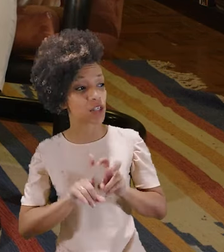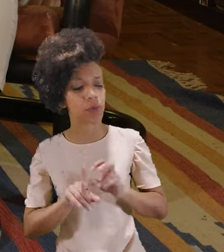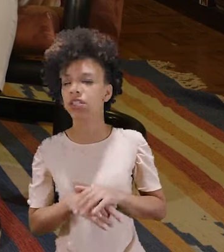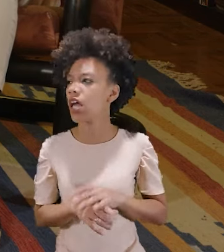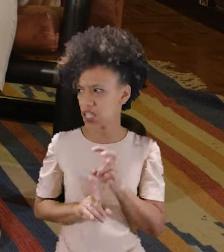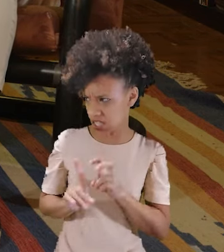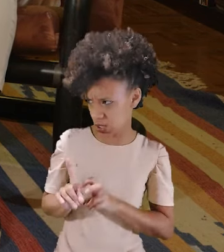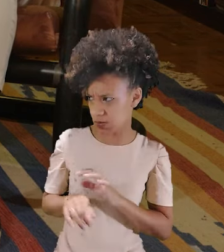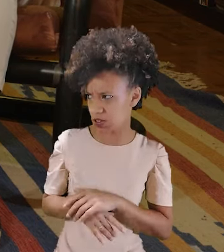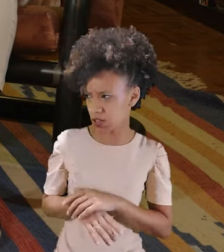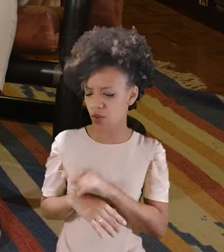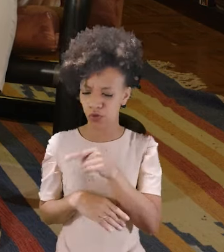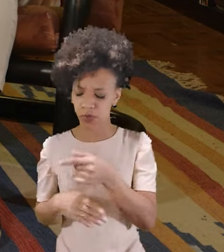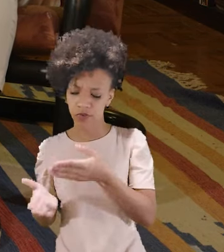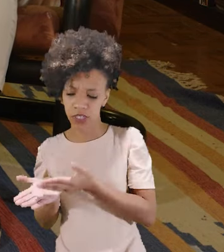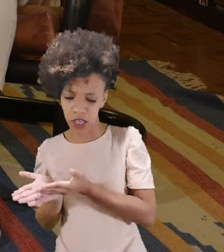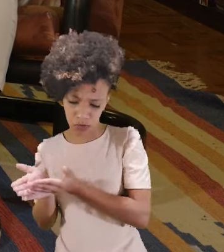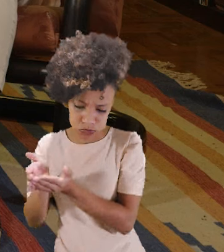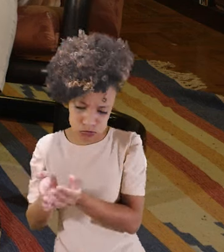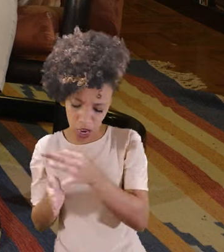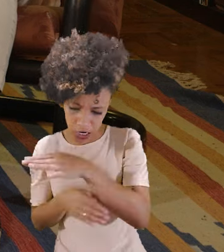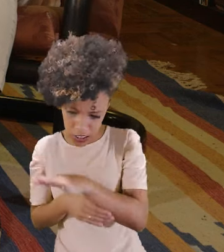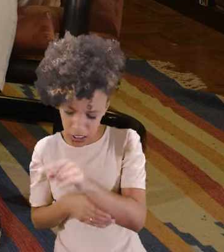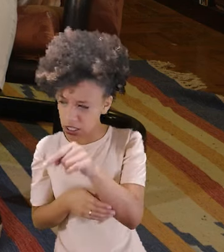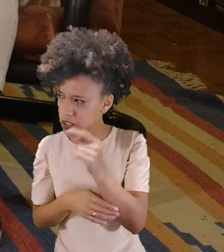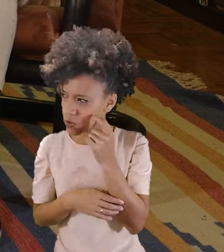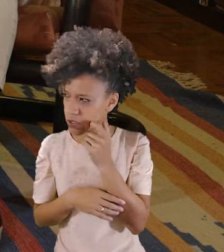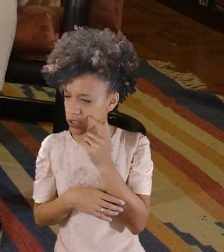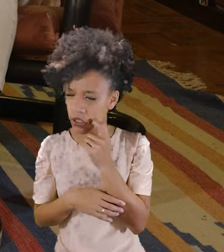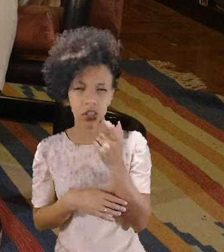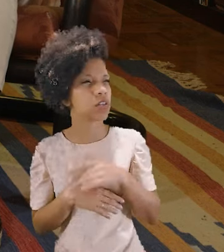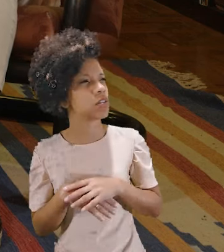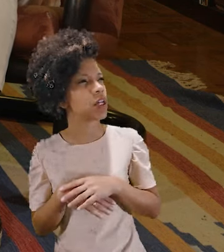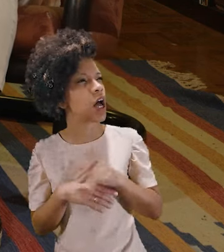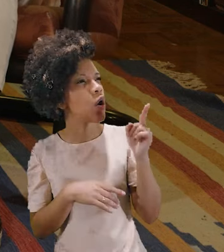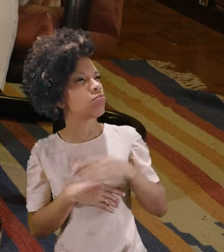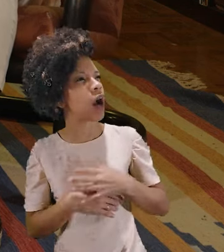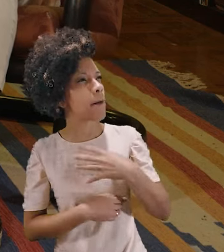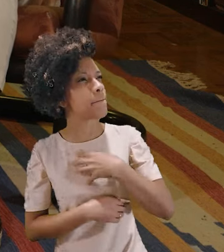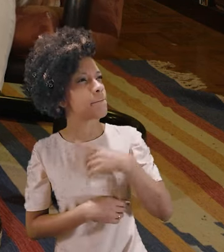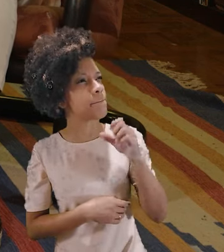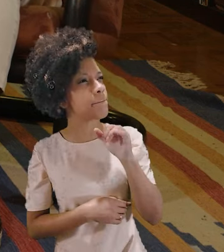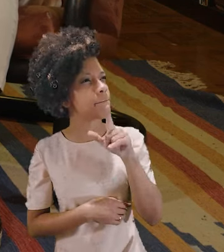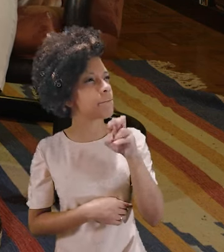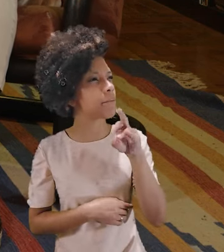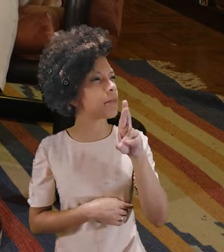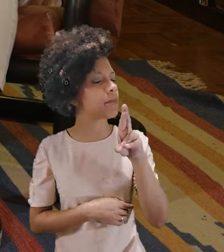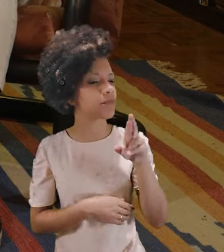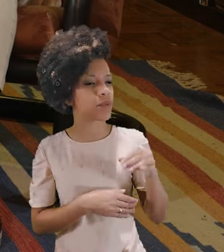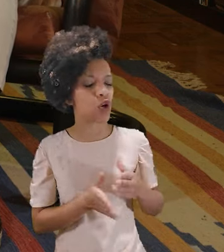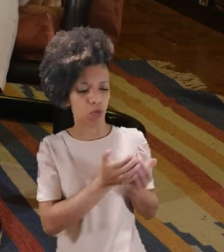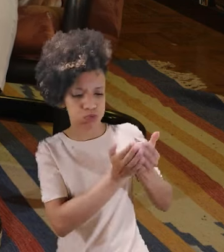cinco meses 5 meses lá você pegou aqui em Santos e eu acho que foi Salvador comecei a Salvador e fez